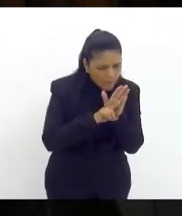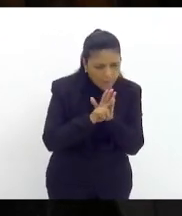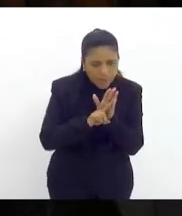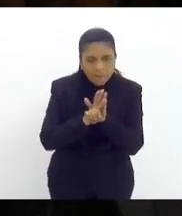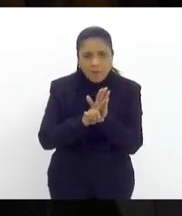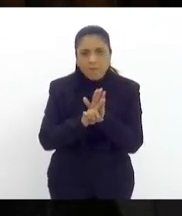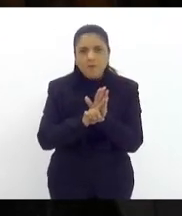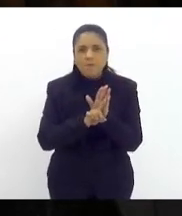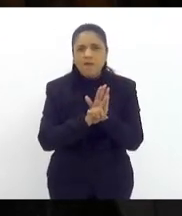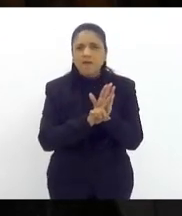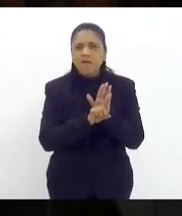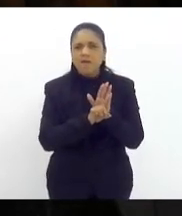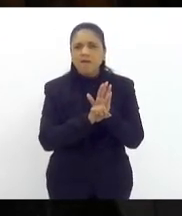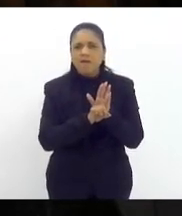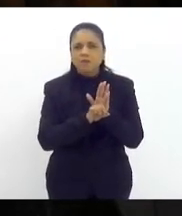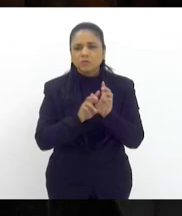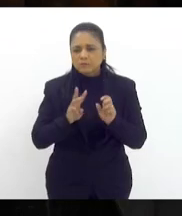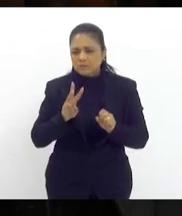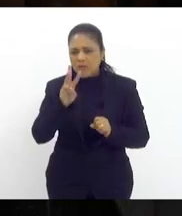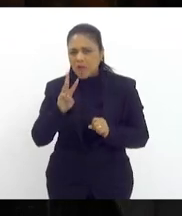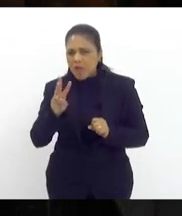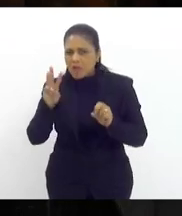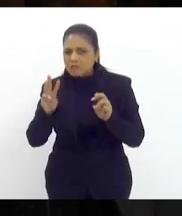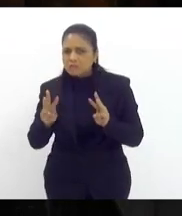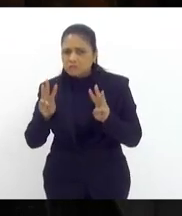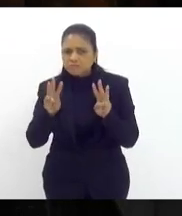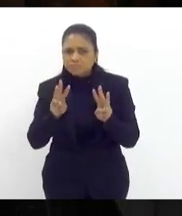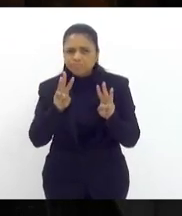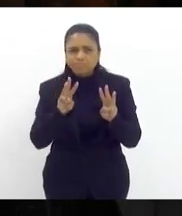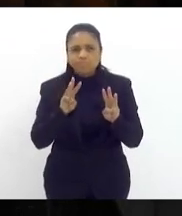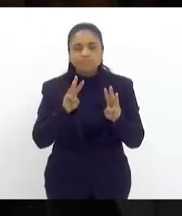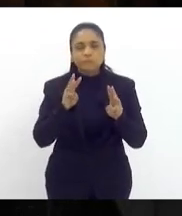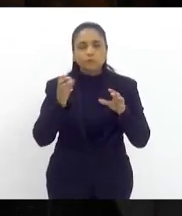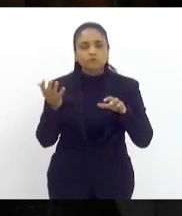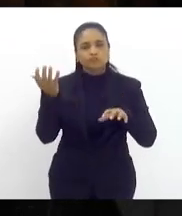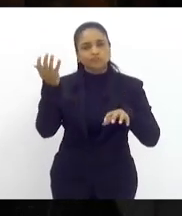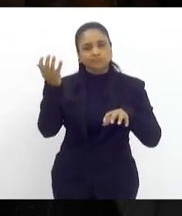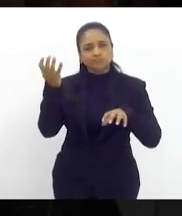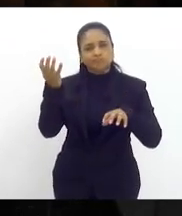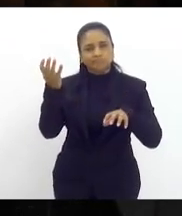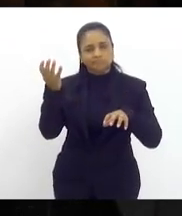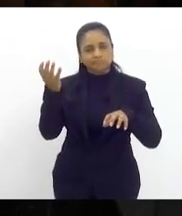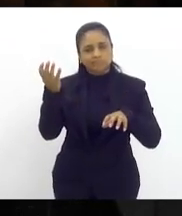evidentemente no site do congresso nacional especificamente da câmara federal